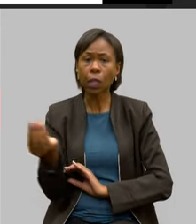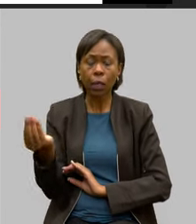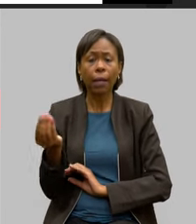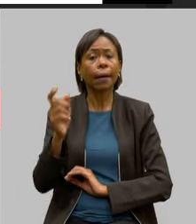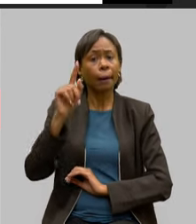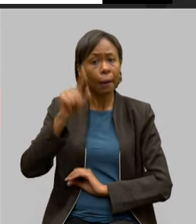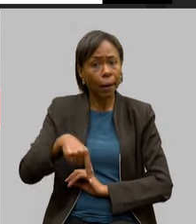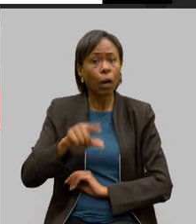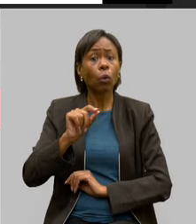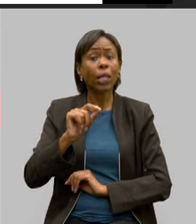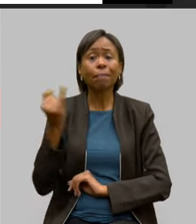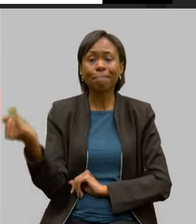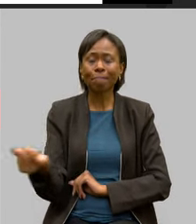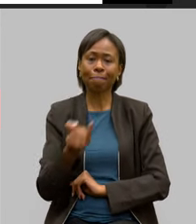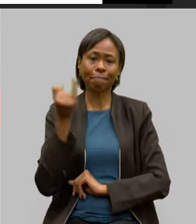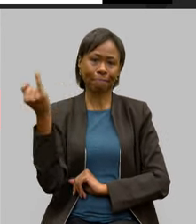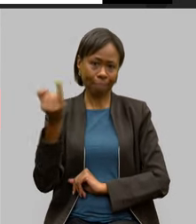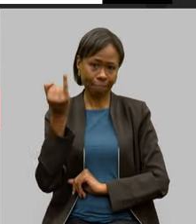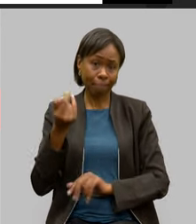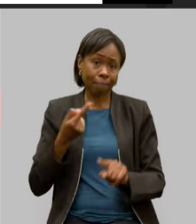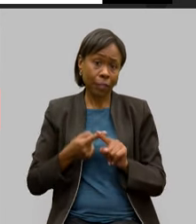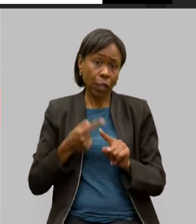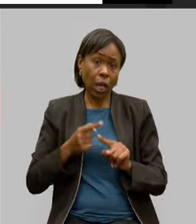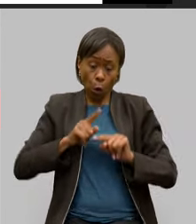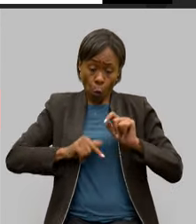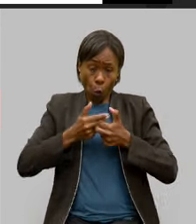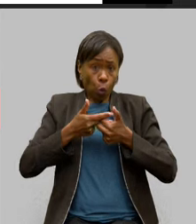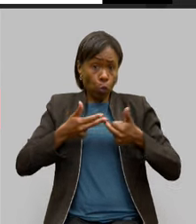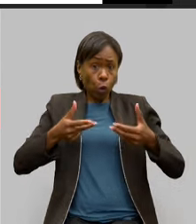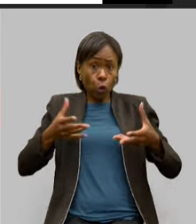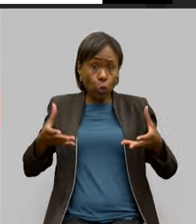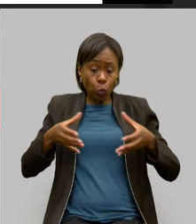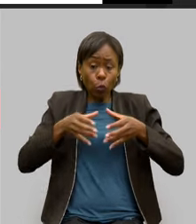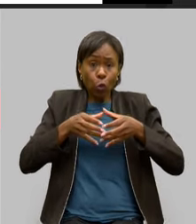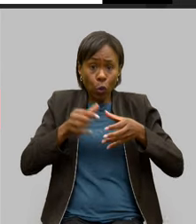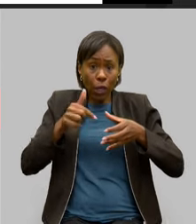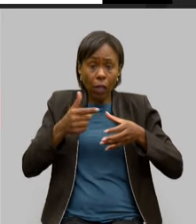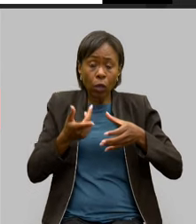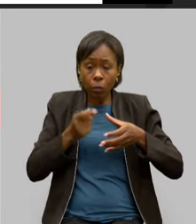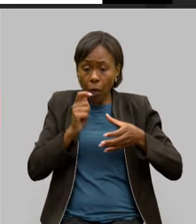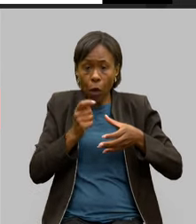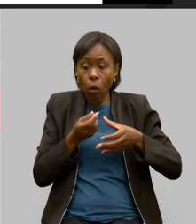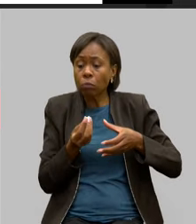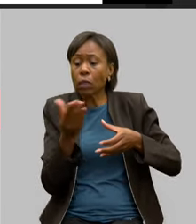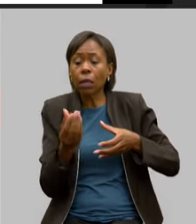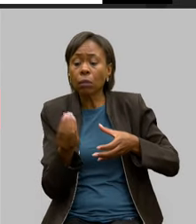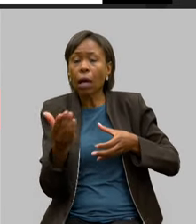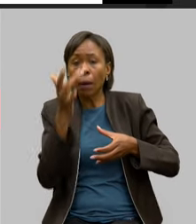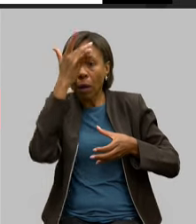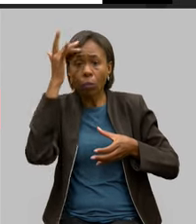altamente importante pois o produto irá chegar a quem não tem condições